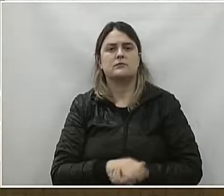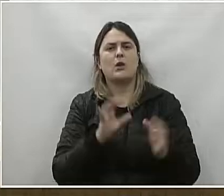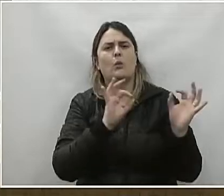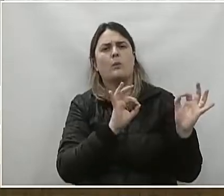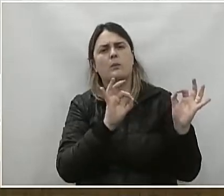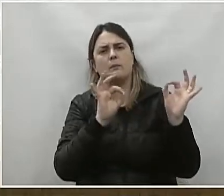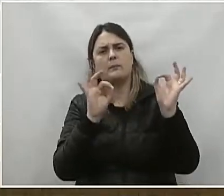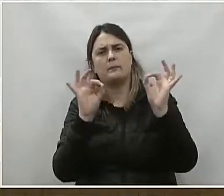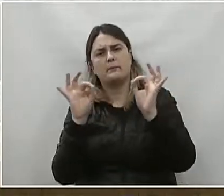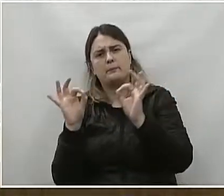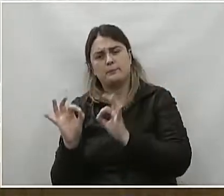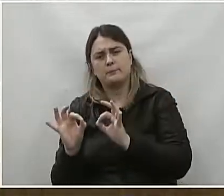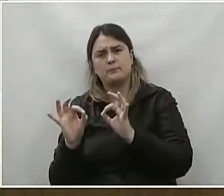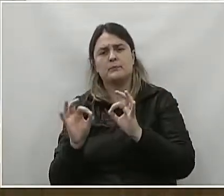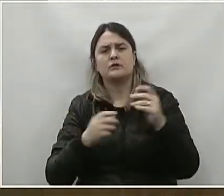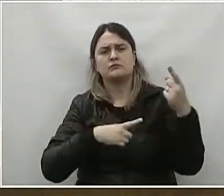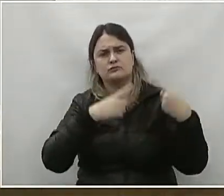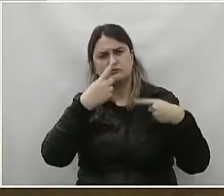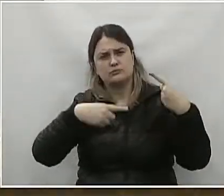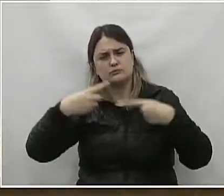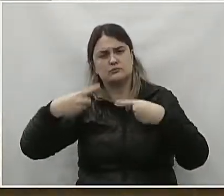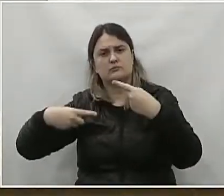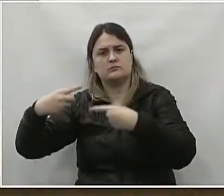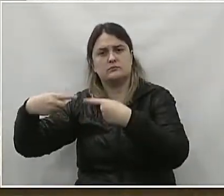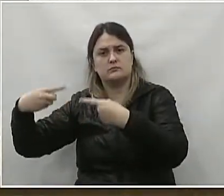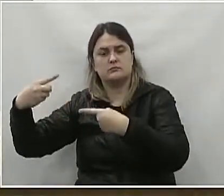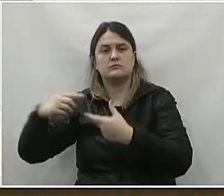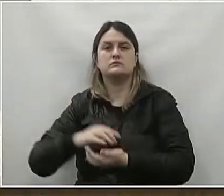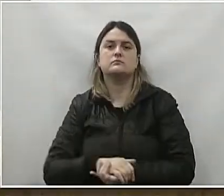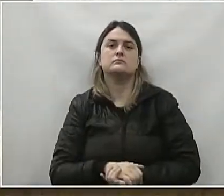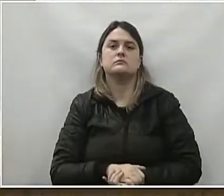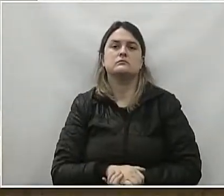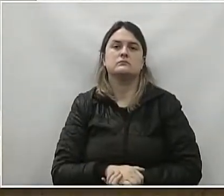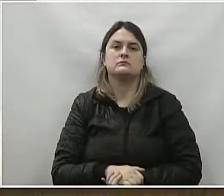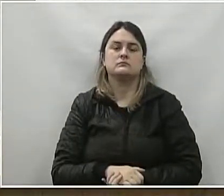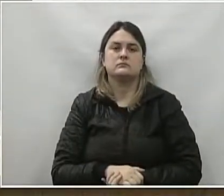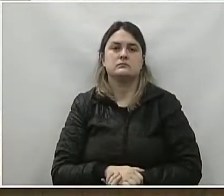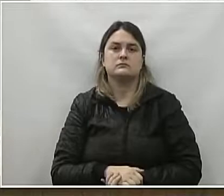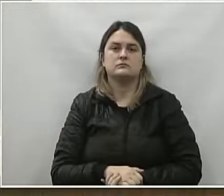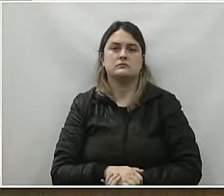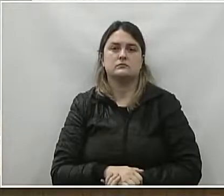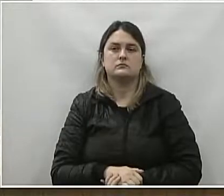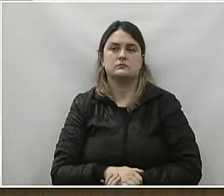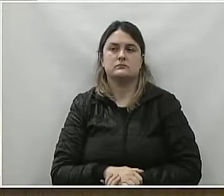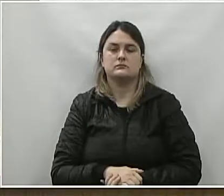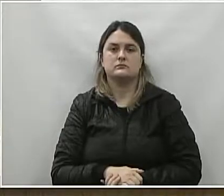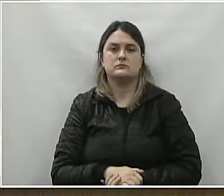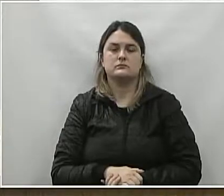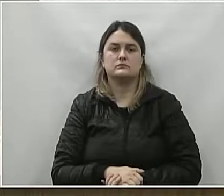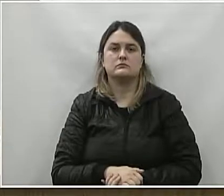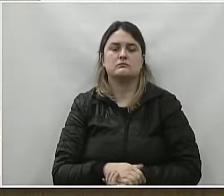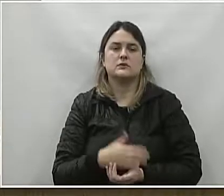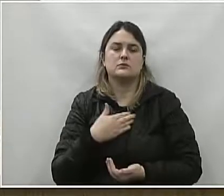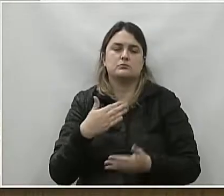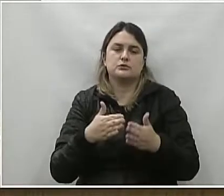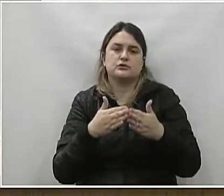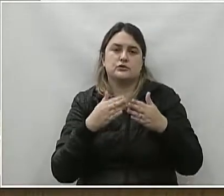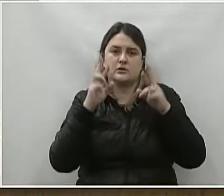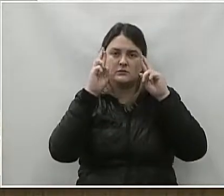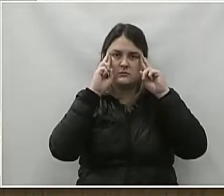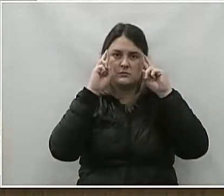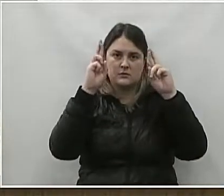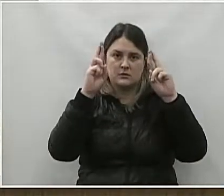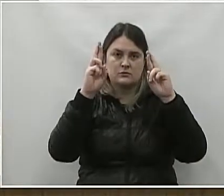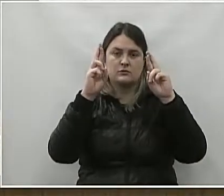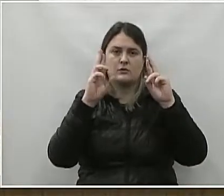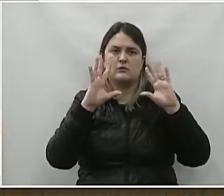Acompanhando aí todas essas discussões e com todo respeito